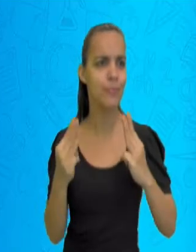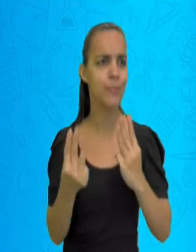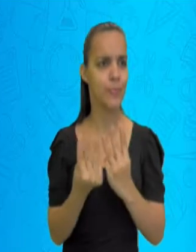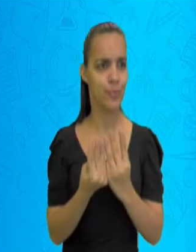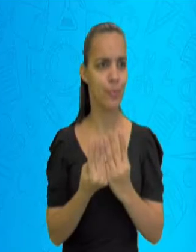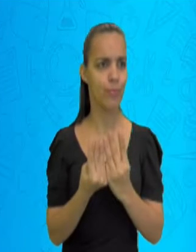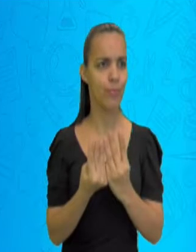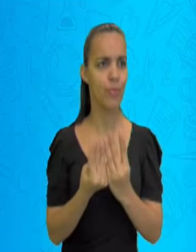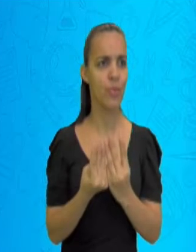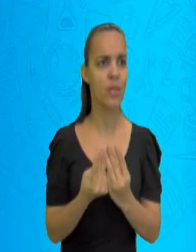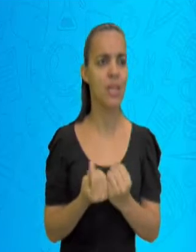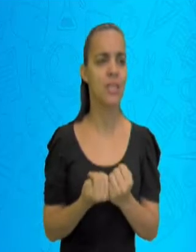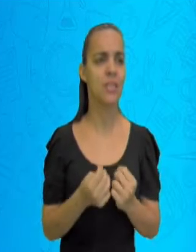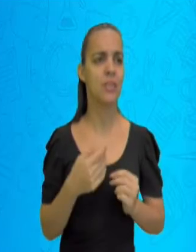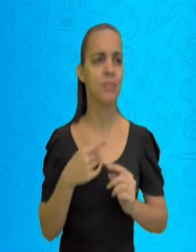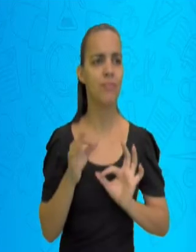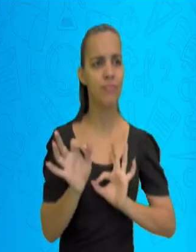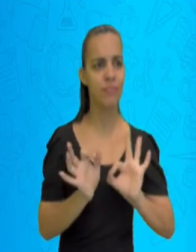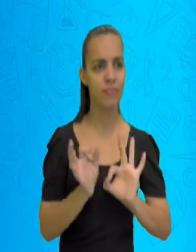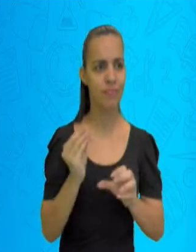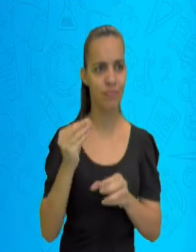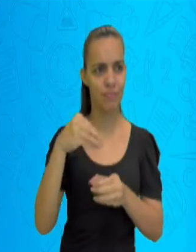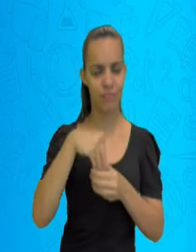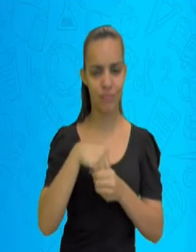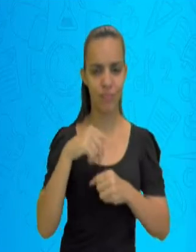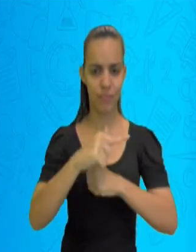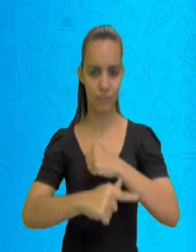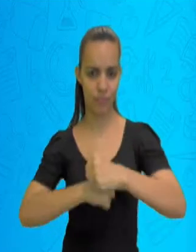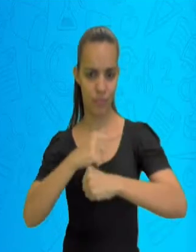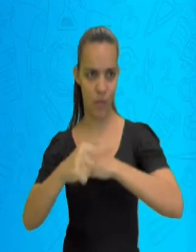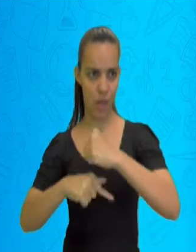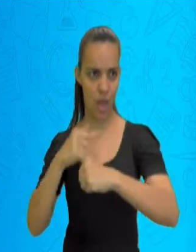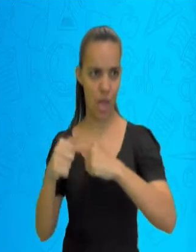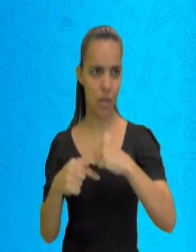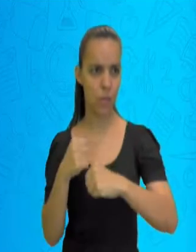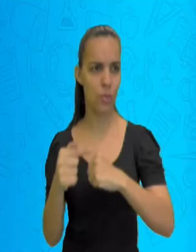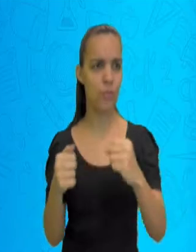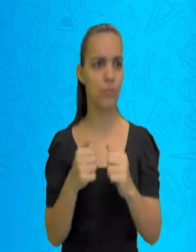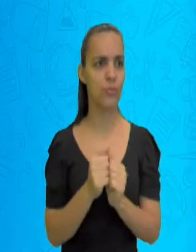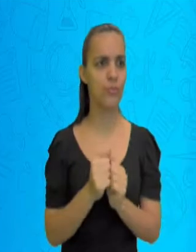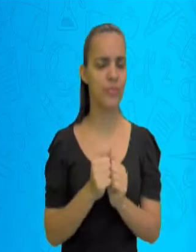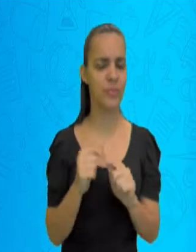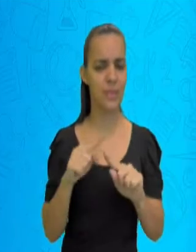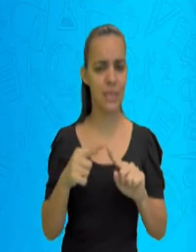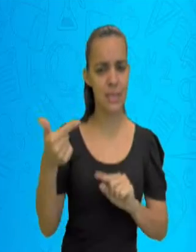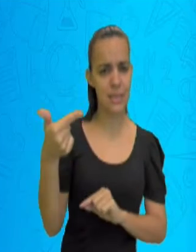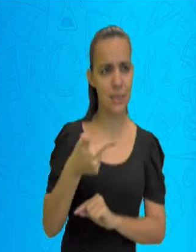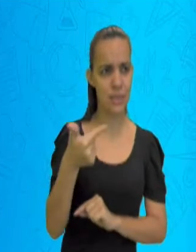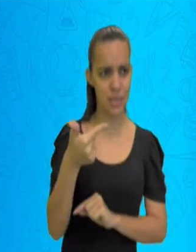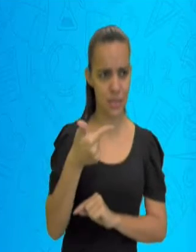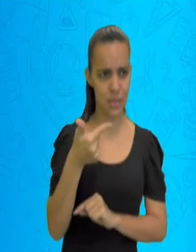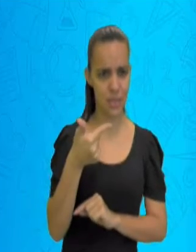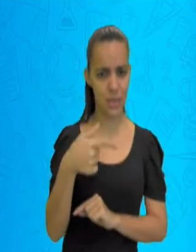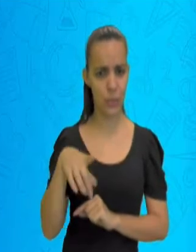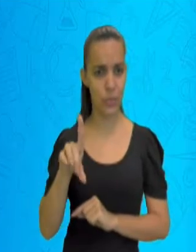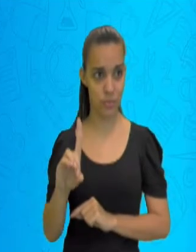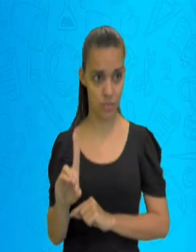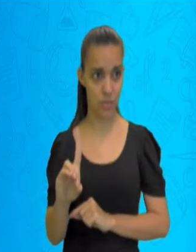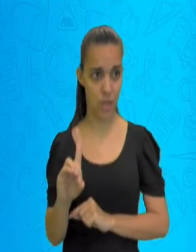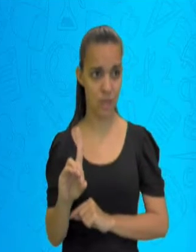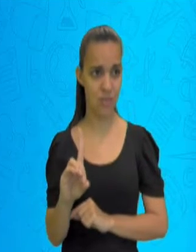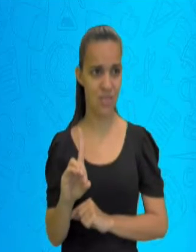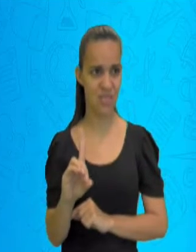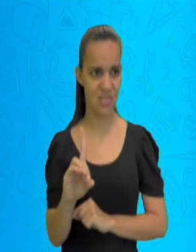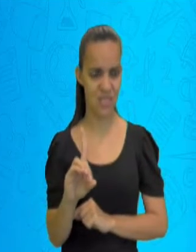é constituída de átomo. E segundo Dalton, átomo é